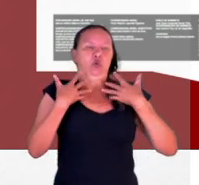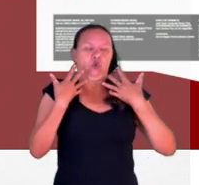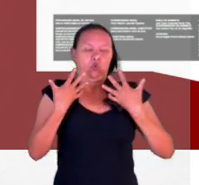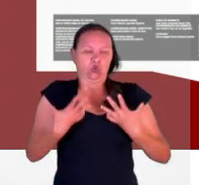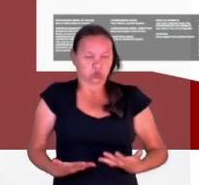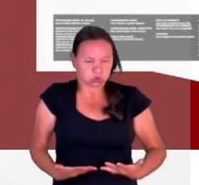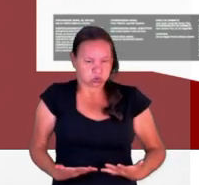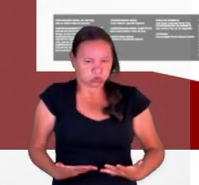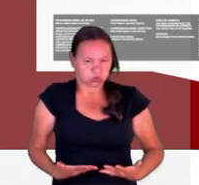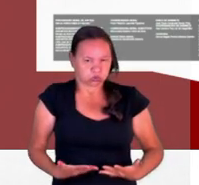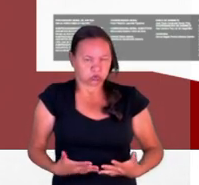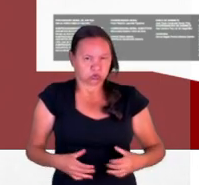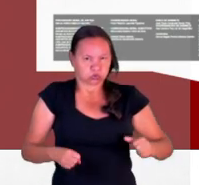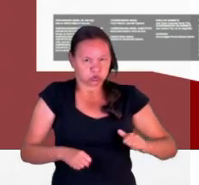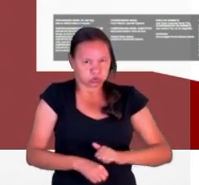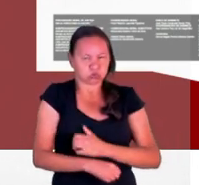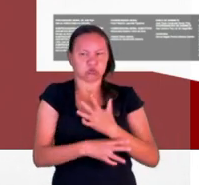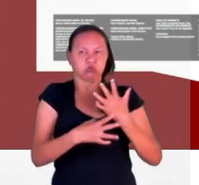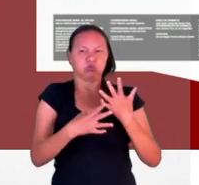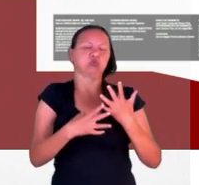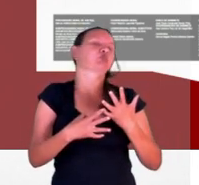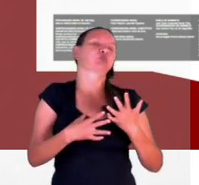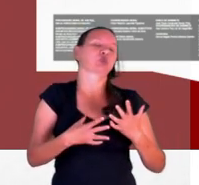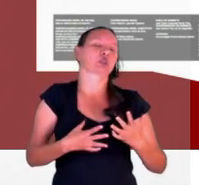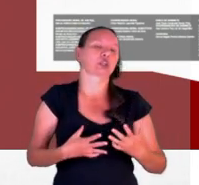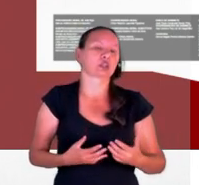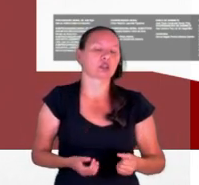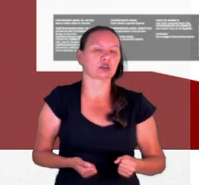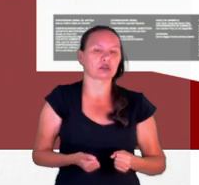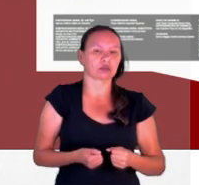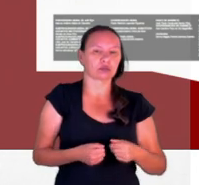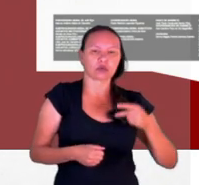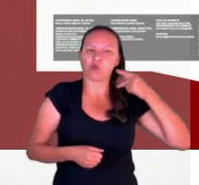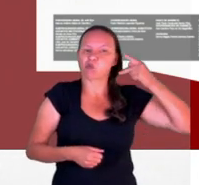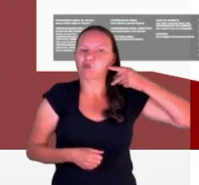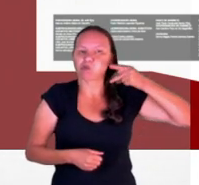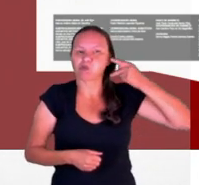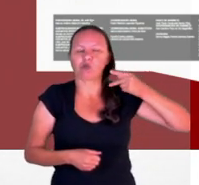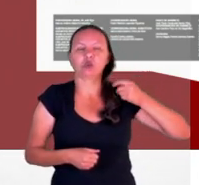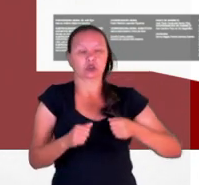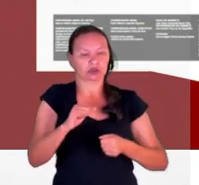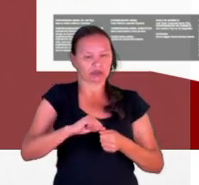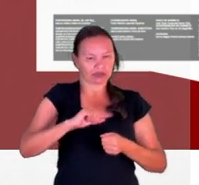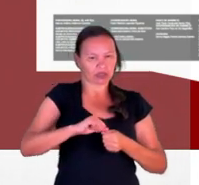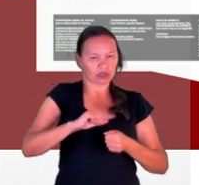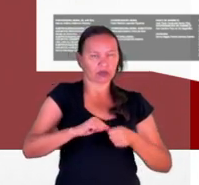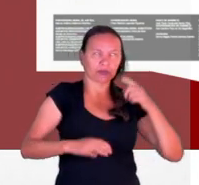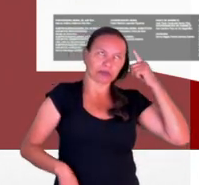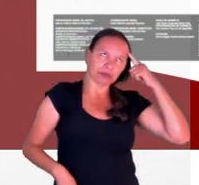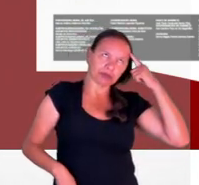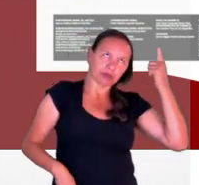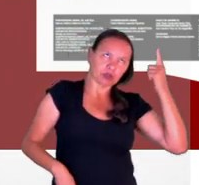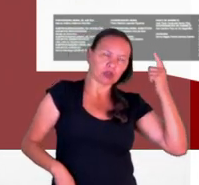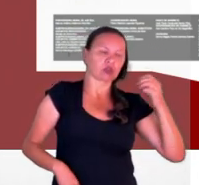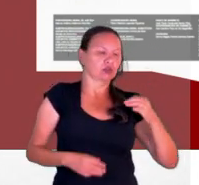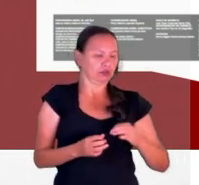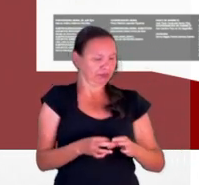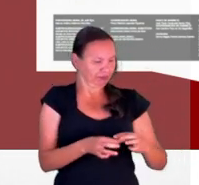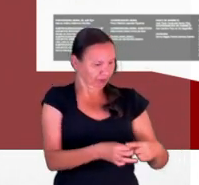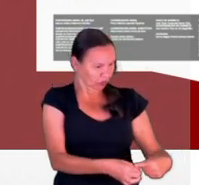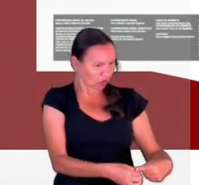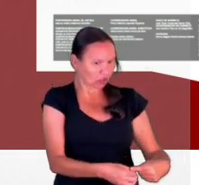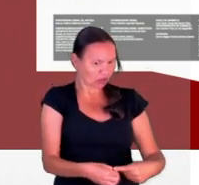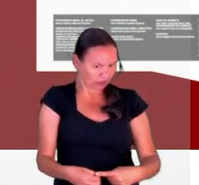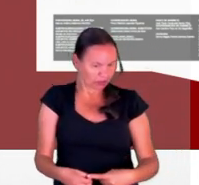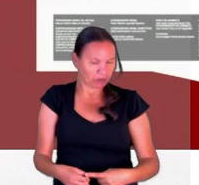que sempre o dia que um promotor uma promotora não estiver com muita coisa para fazer ele tem que repensar o lugar dele